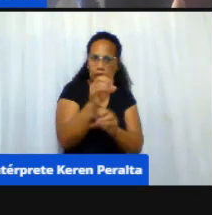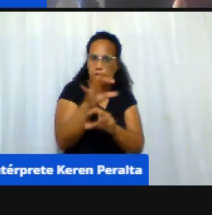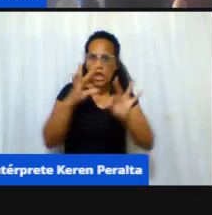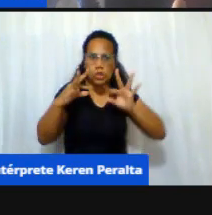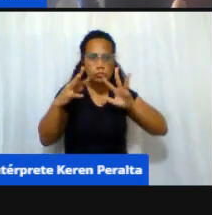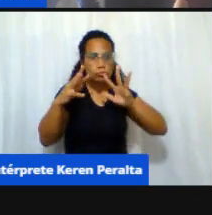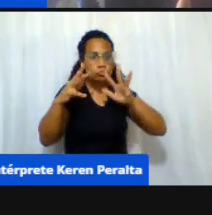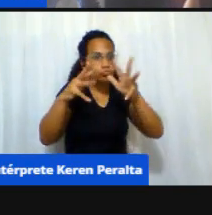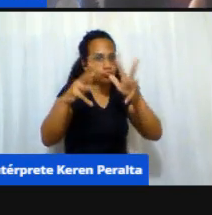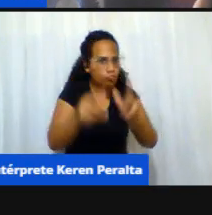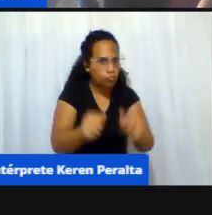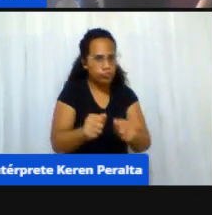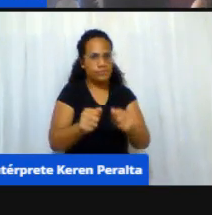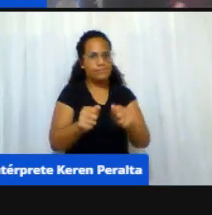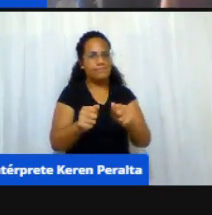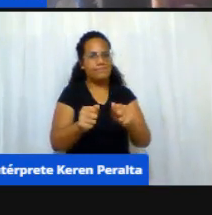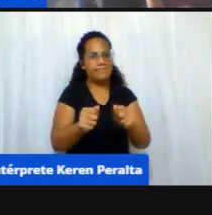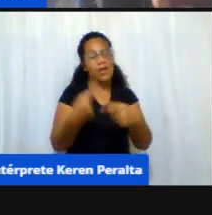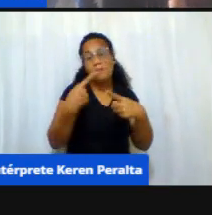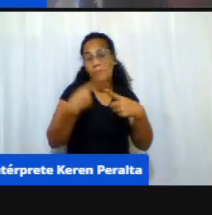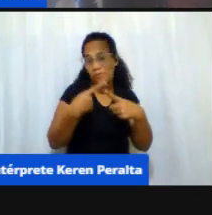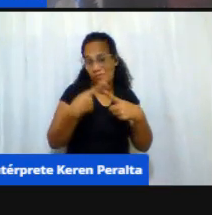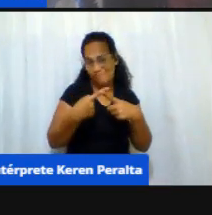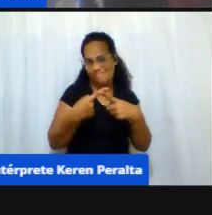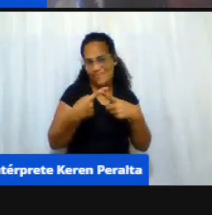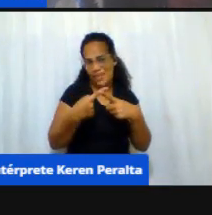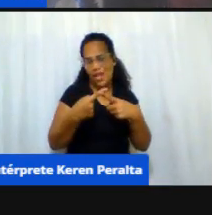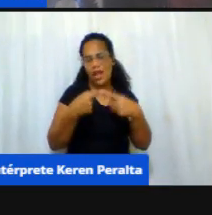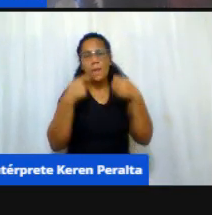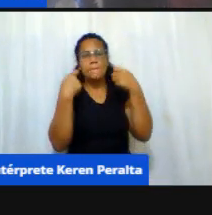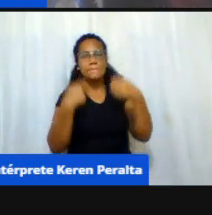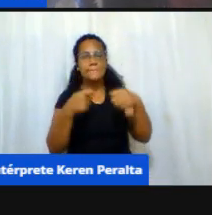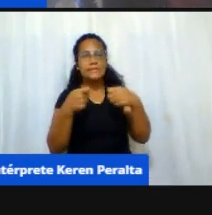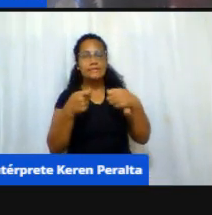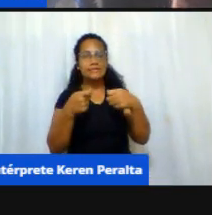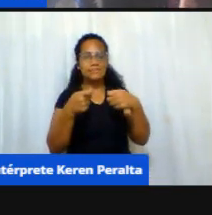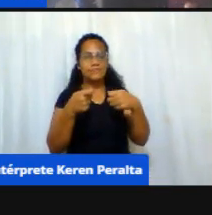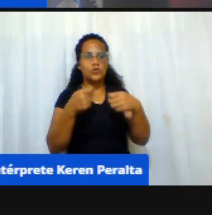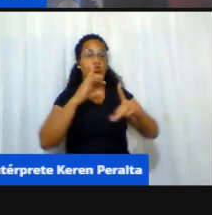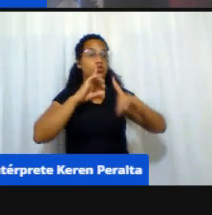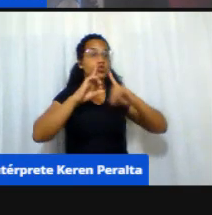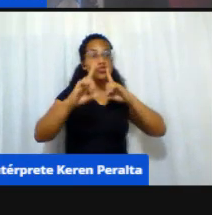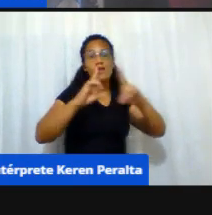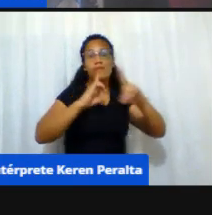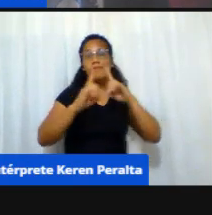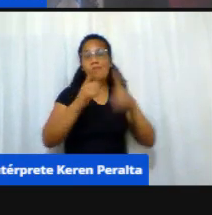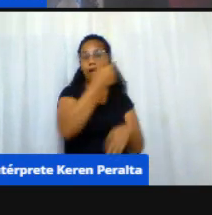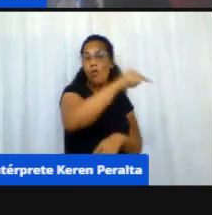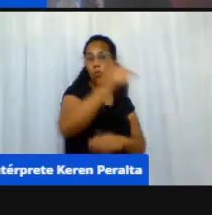e dialogar com outros professores sobre os planos anuais que se estabeleceram.